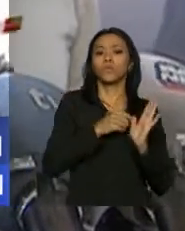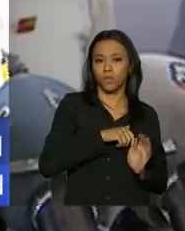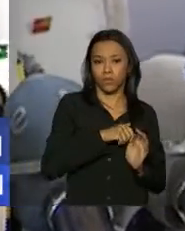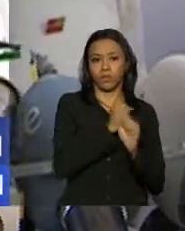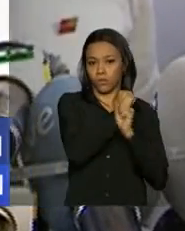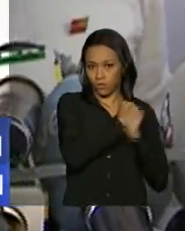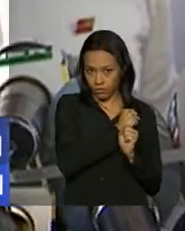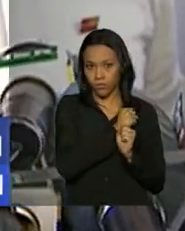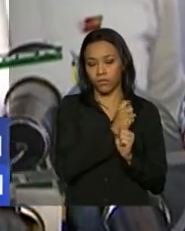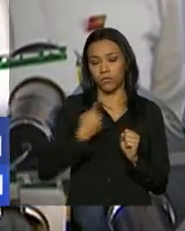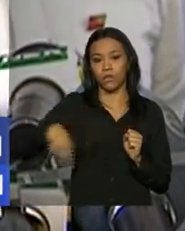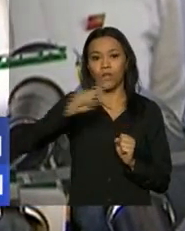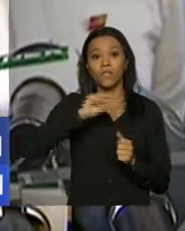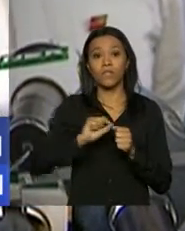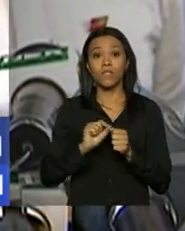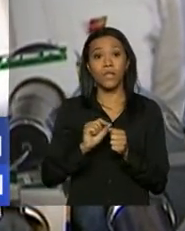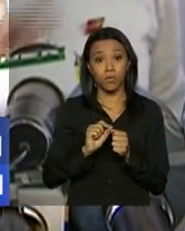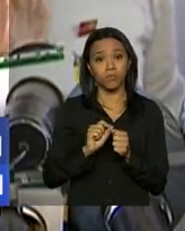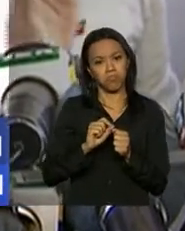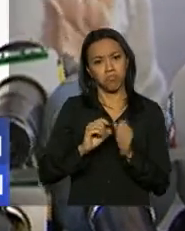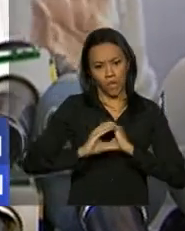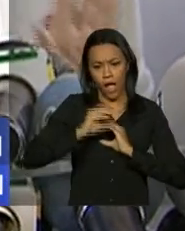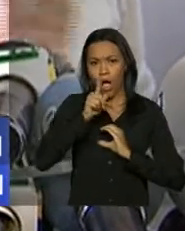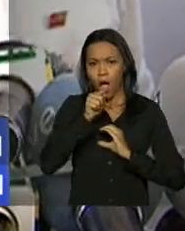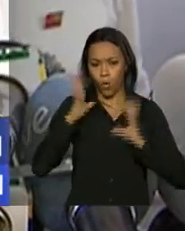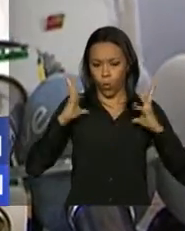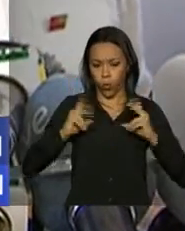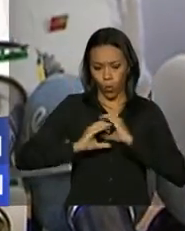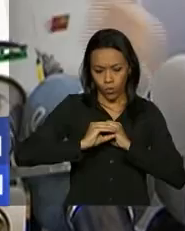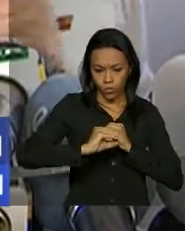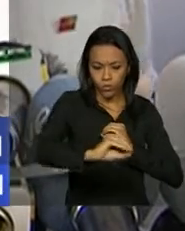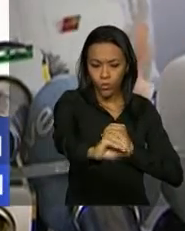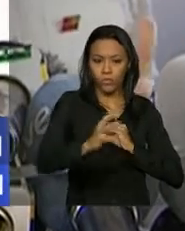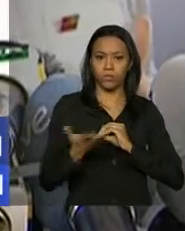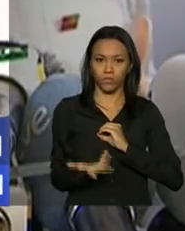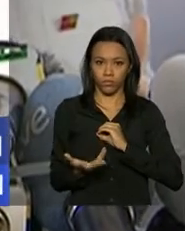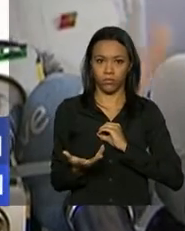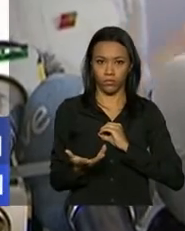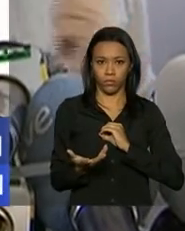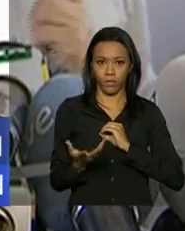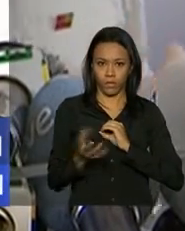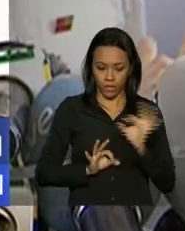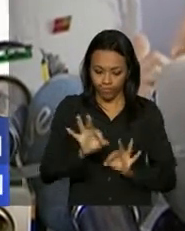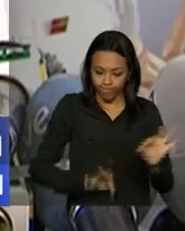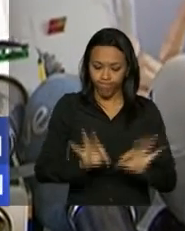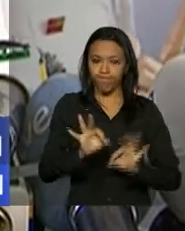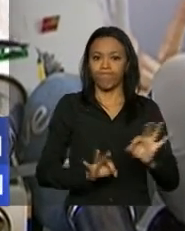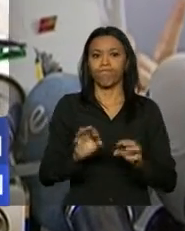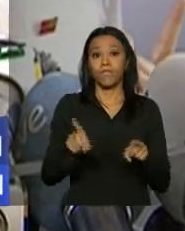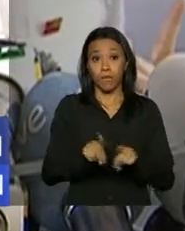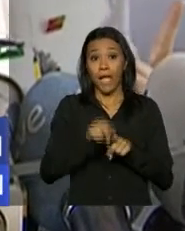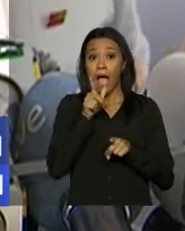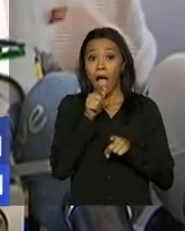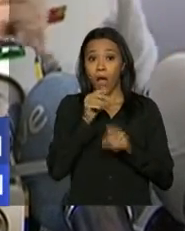fizemos mais saneamento, entendido como esgoto tratado e abastecimento